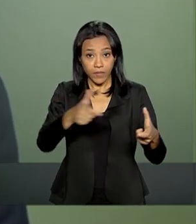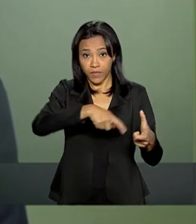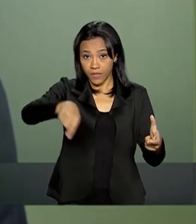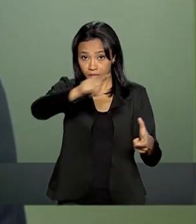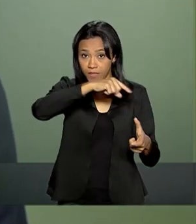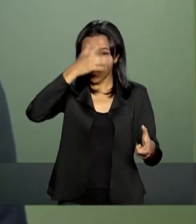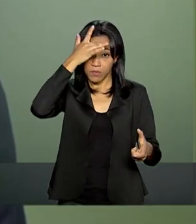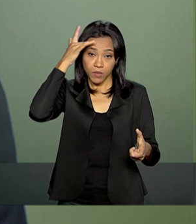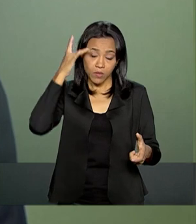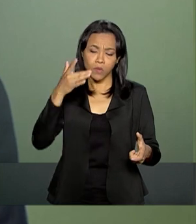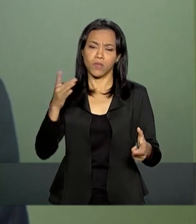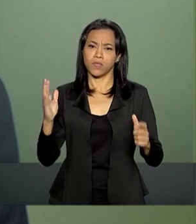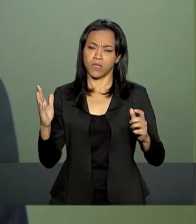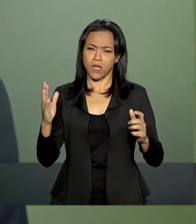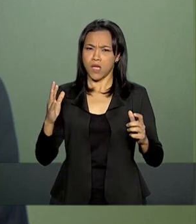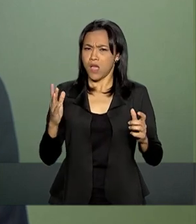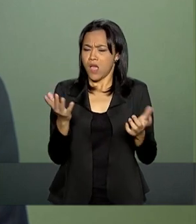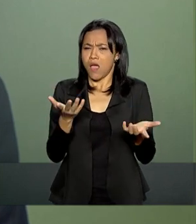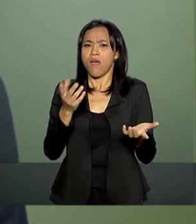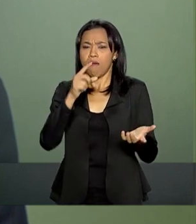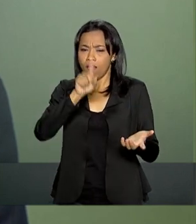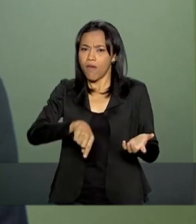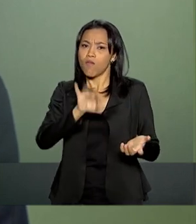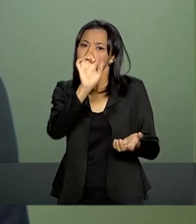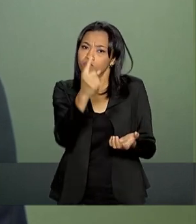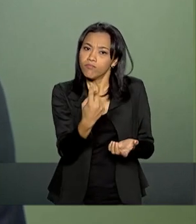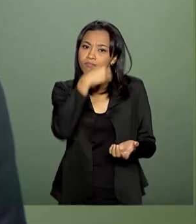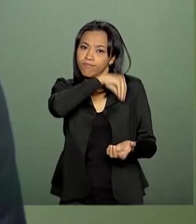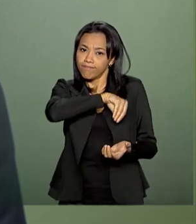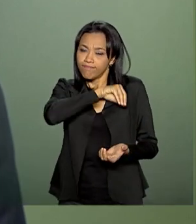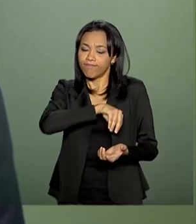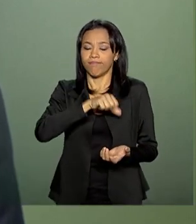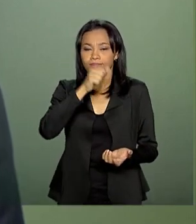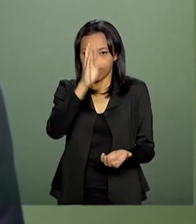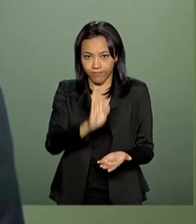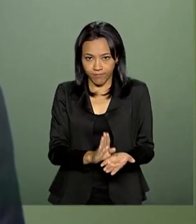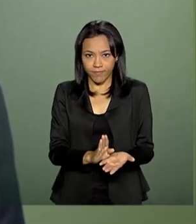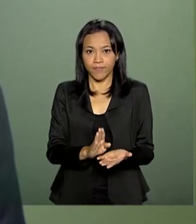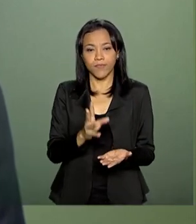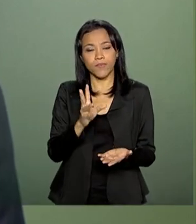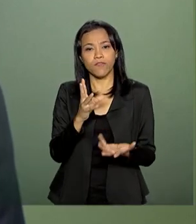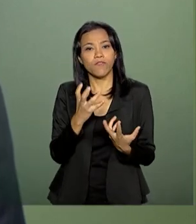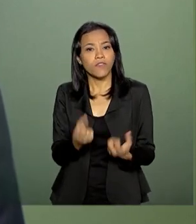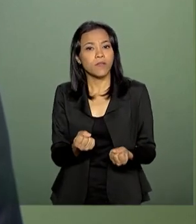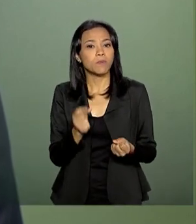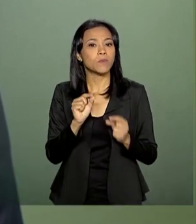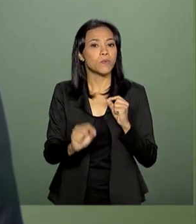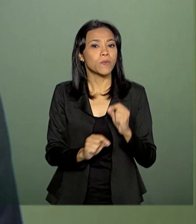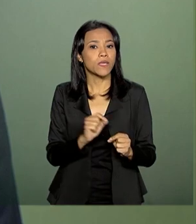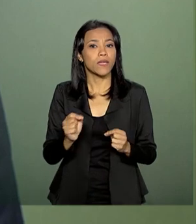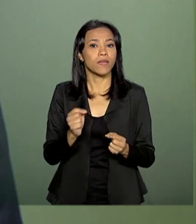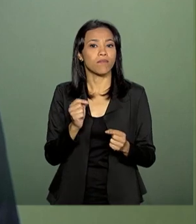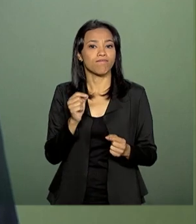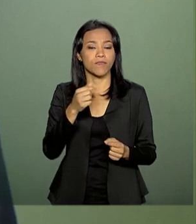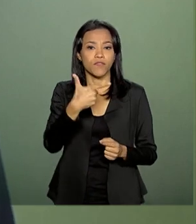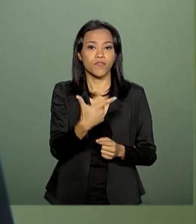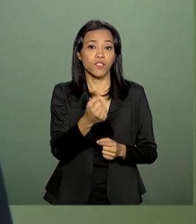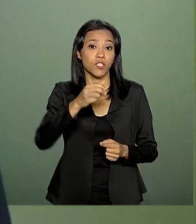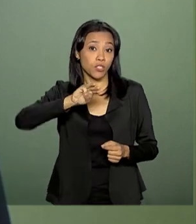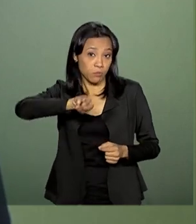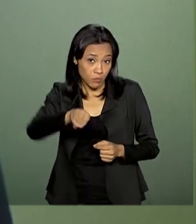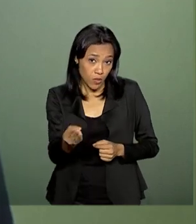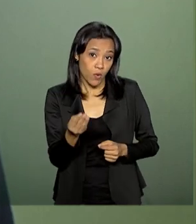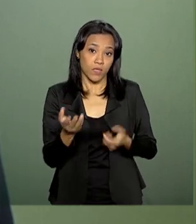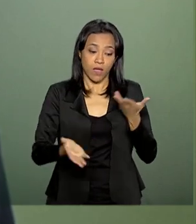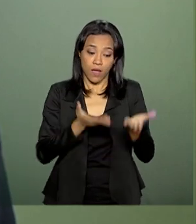nessa faixa, ganham salário mínimo no Brasil, a gente vai estar atendendo aproximadamente 20 milhões de contribuintes vão ter uma pequena